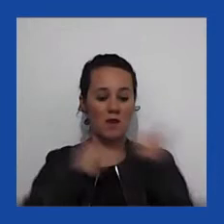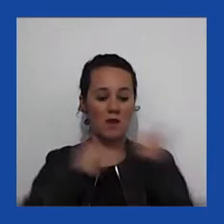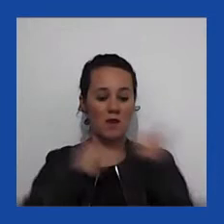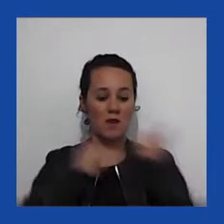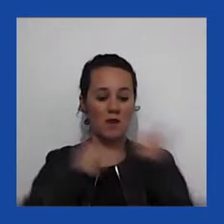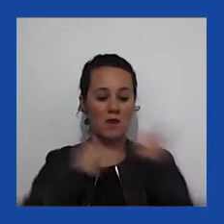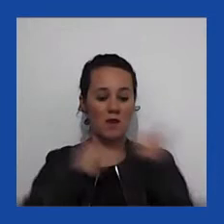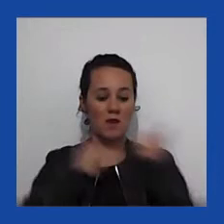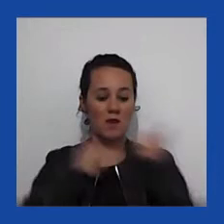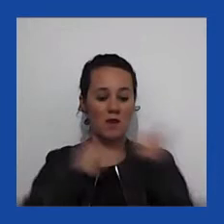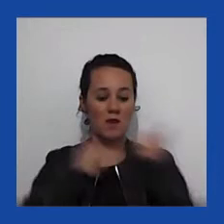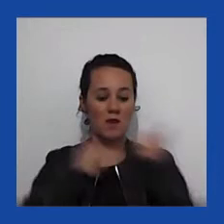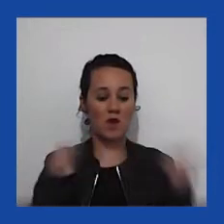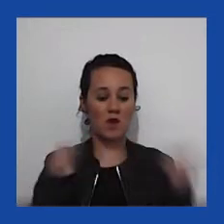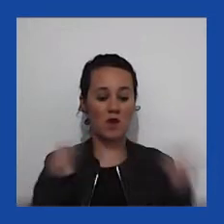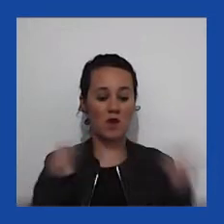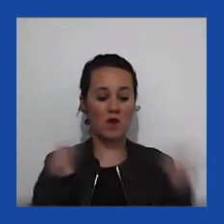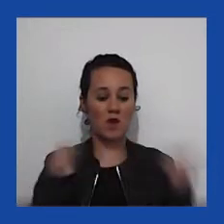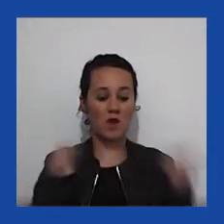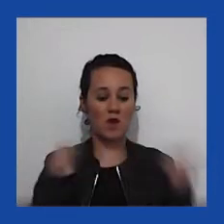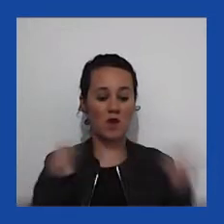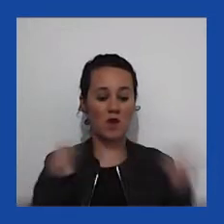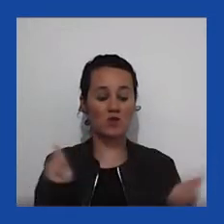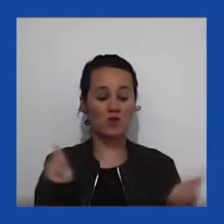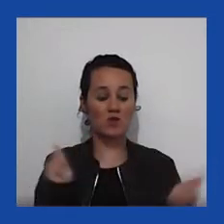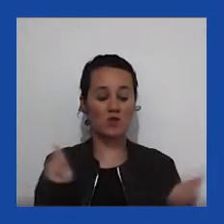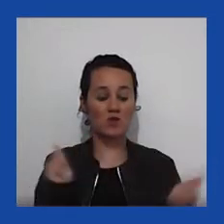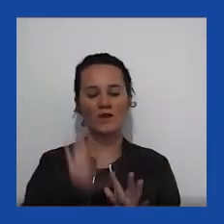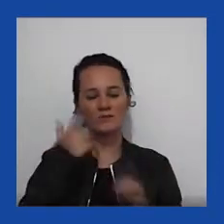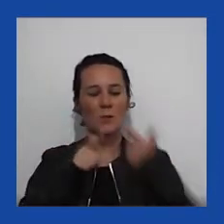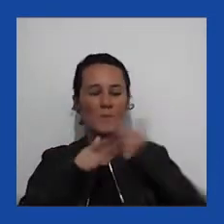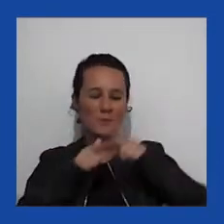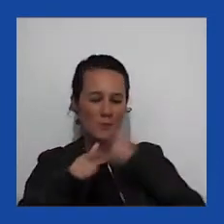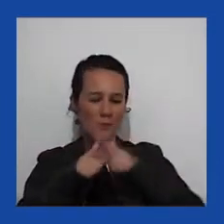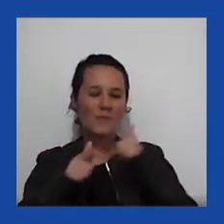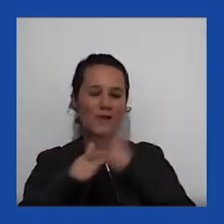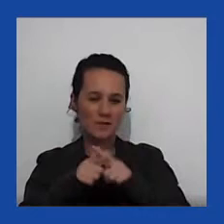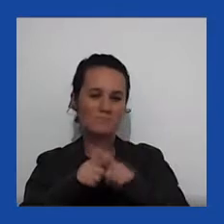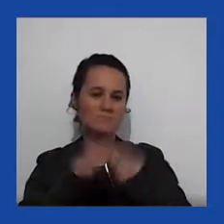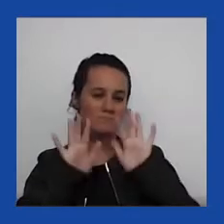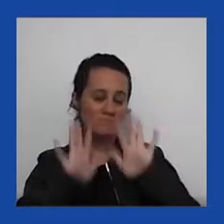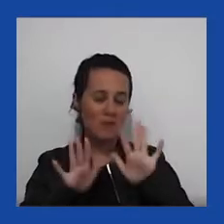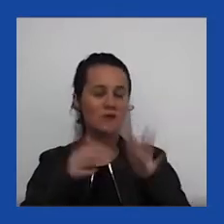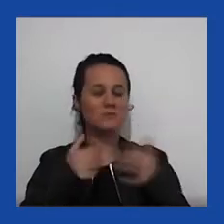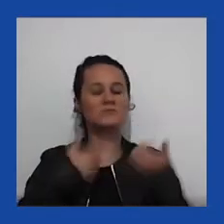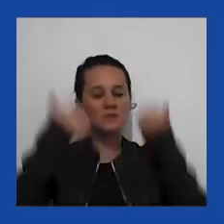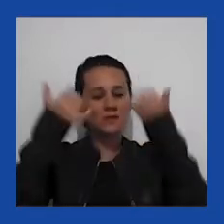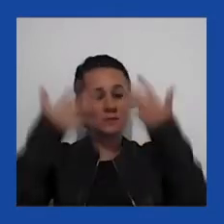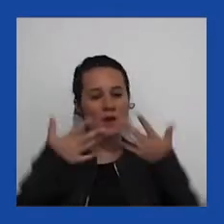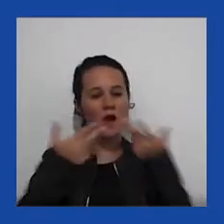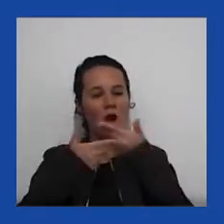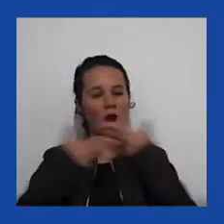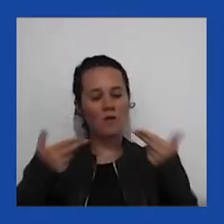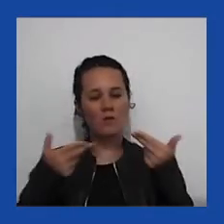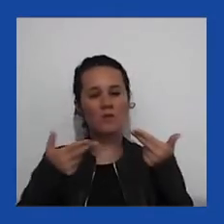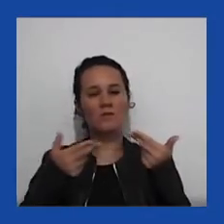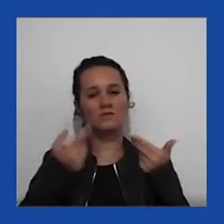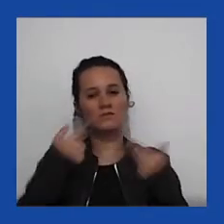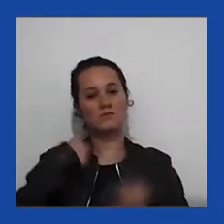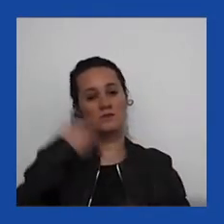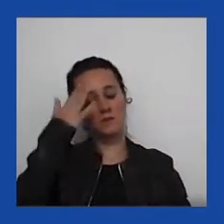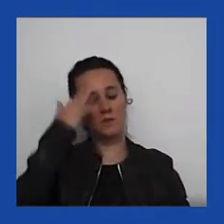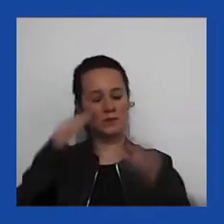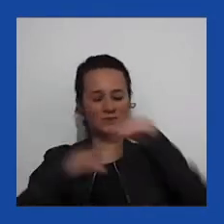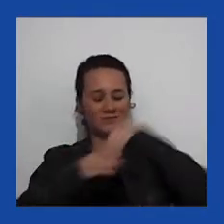para a construção de uma realidade melhor para todos. Mas queria reforçar algumas mensagens só aqui do ponto de vista da Votorantim,